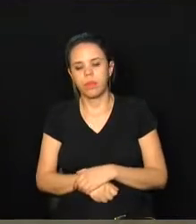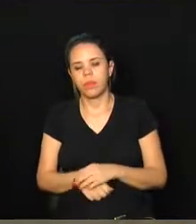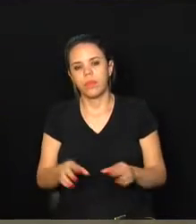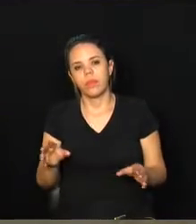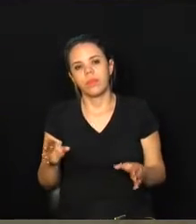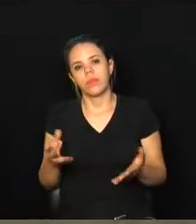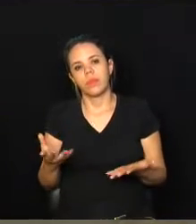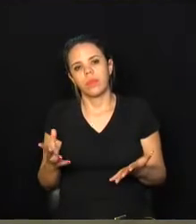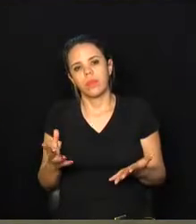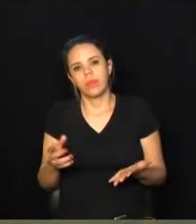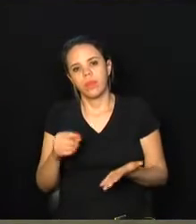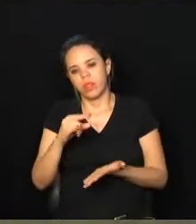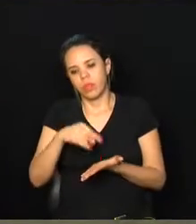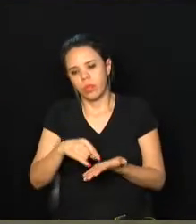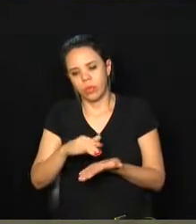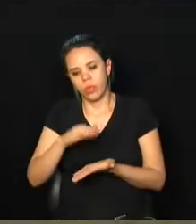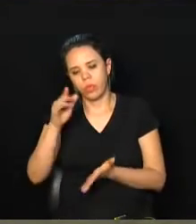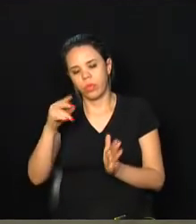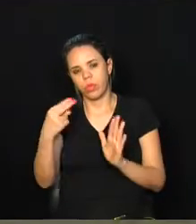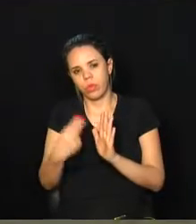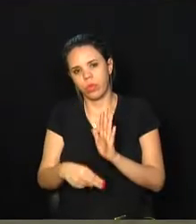isso. Qual é o nome do proprietário?